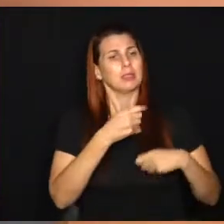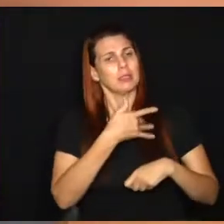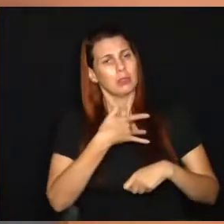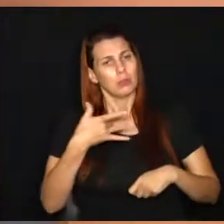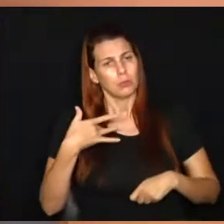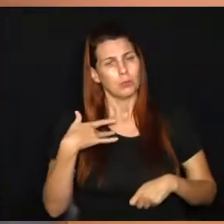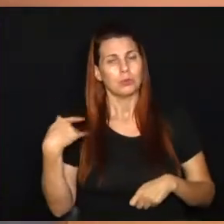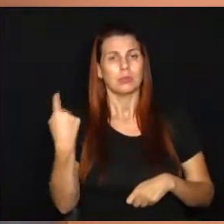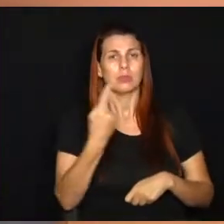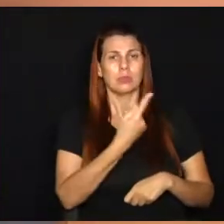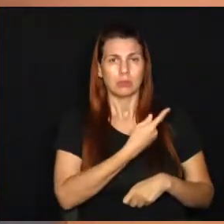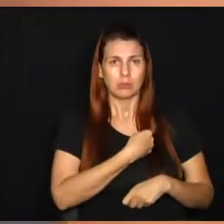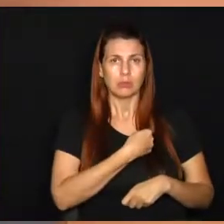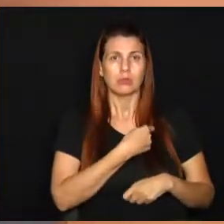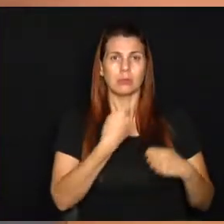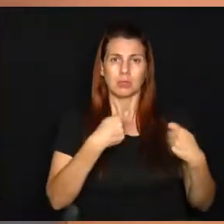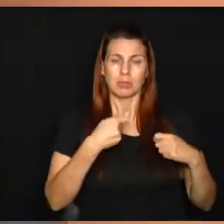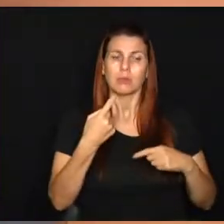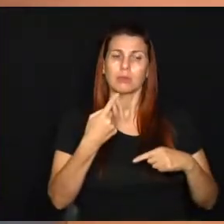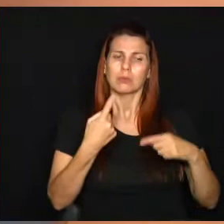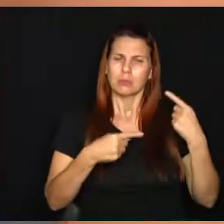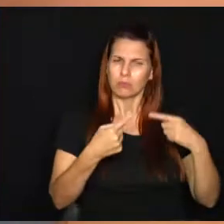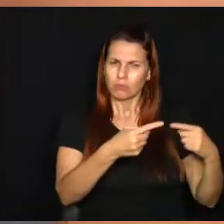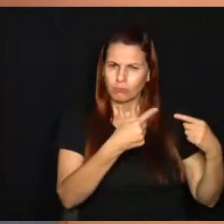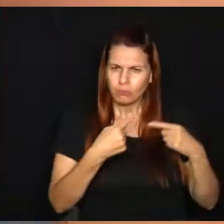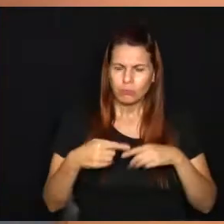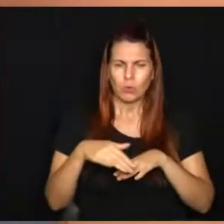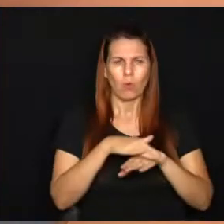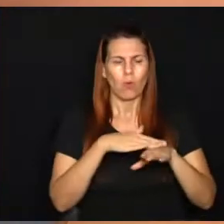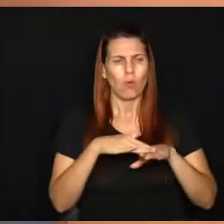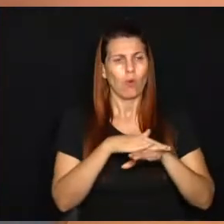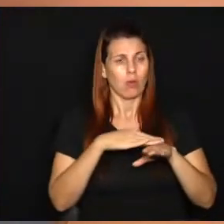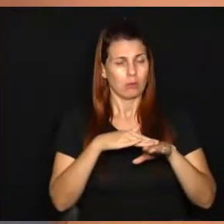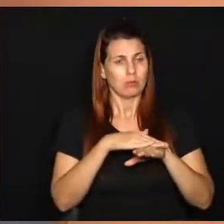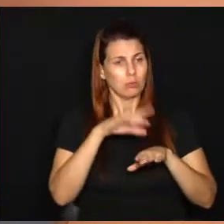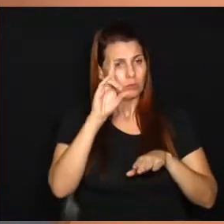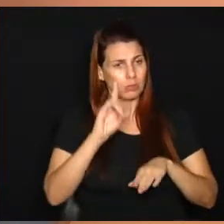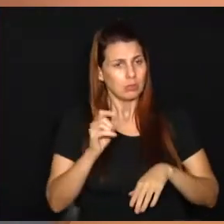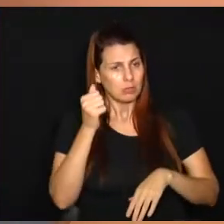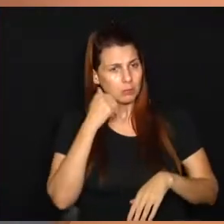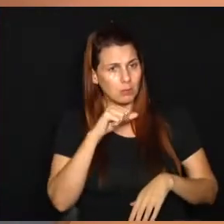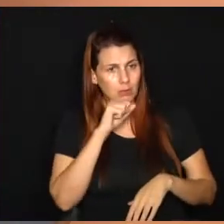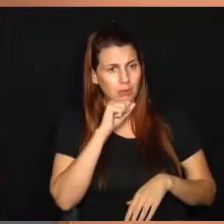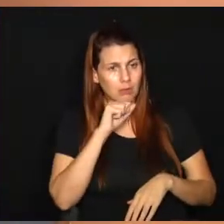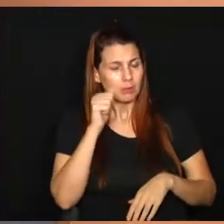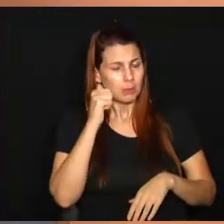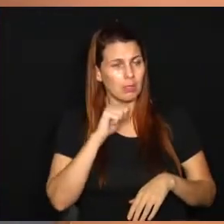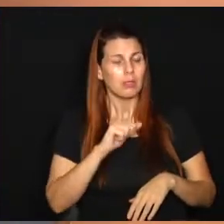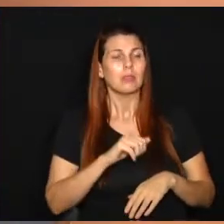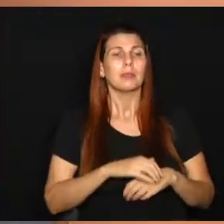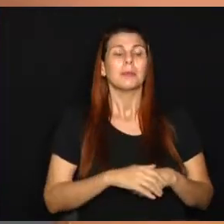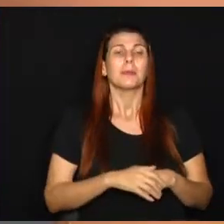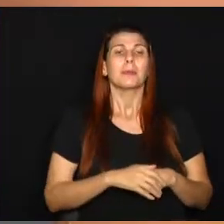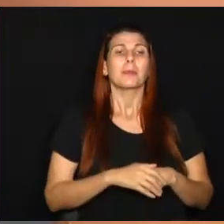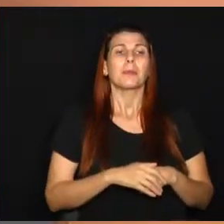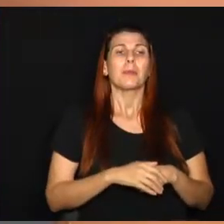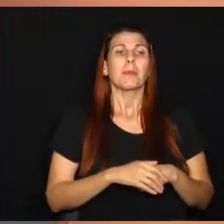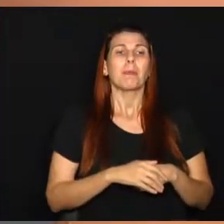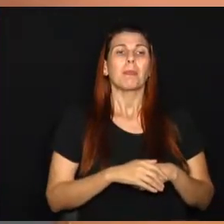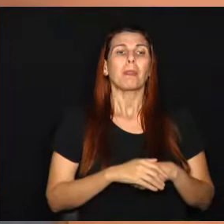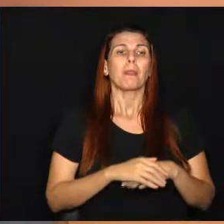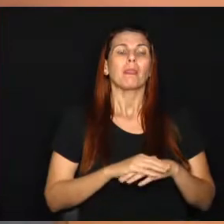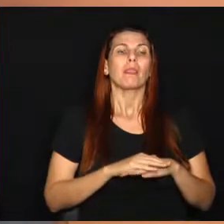presente nessa discussão que é das políticas públicas para a mulher, porque na questão